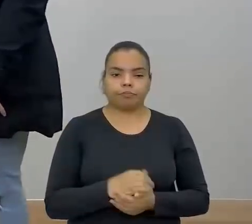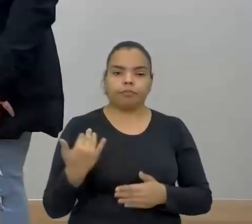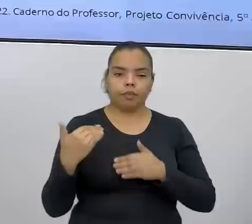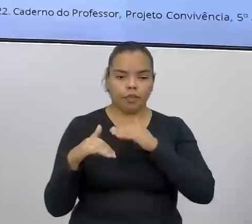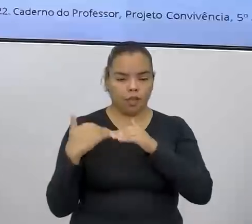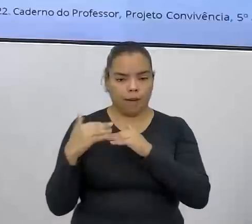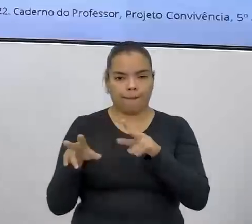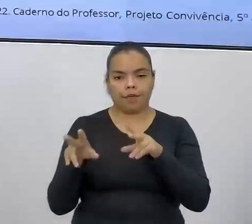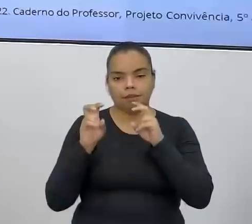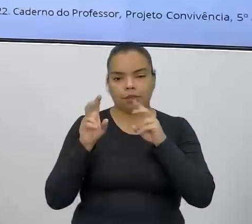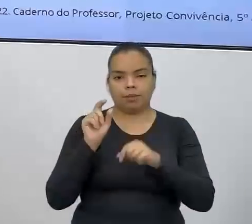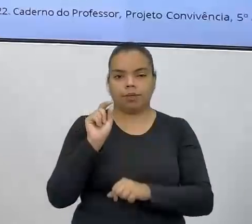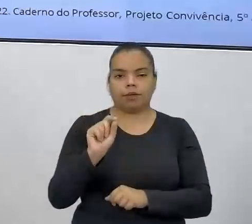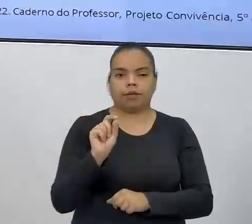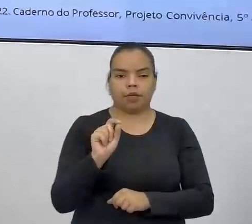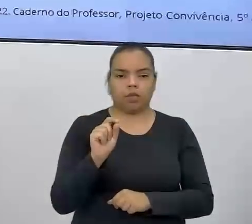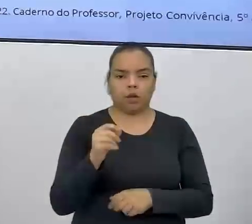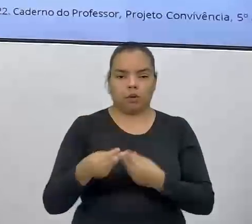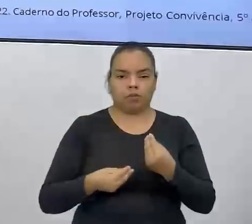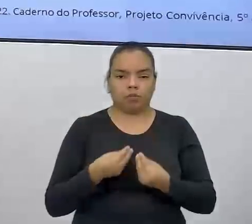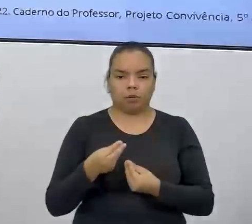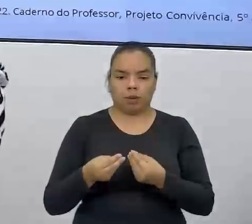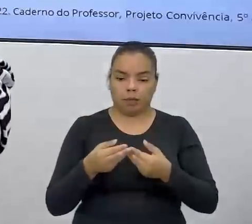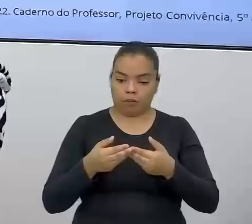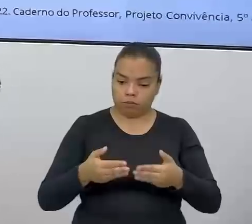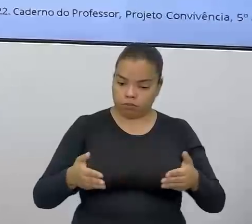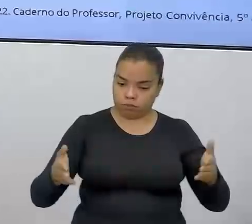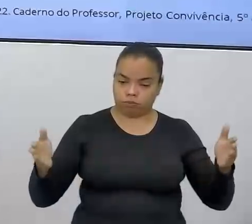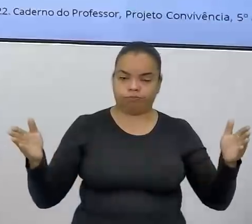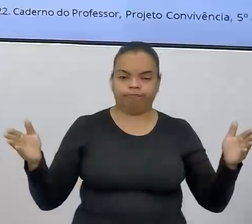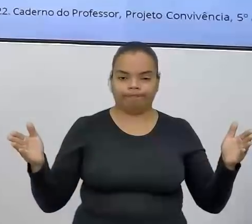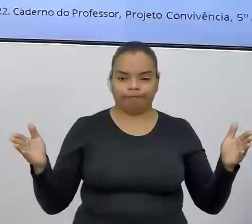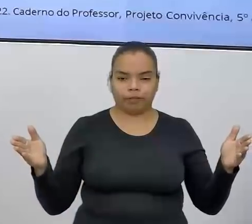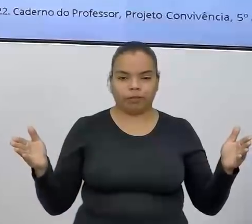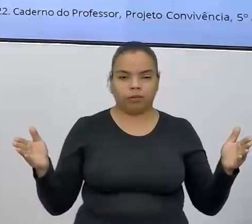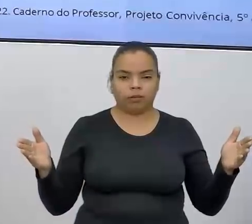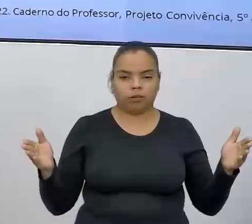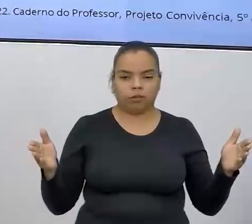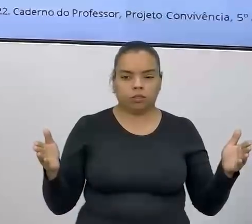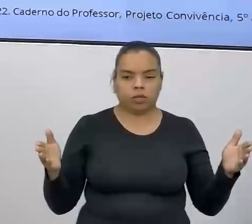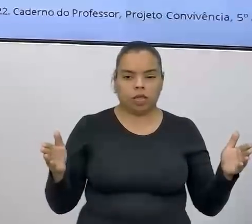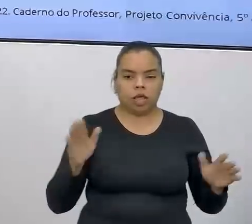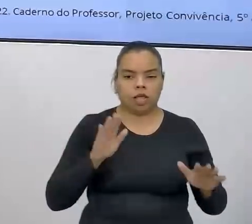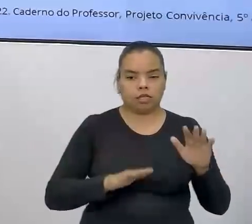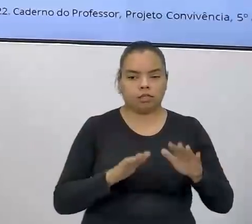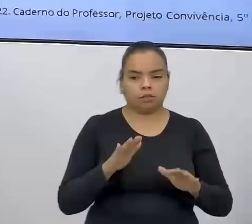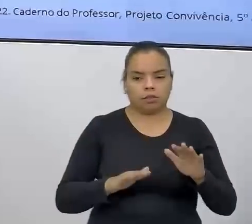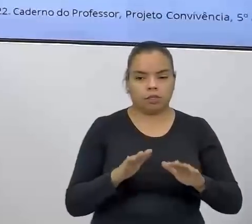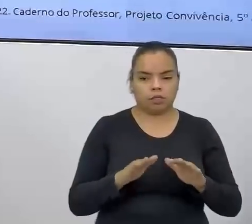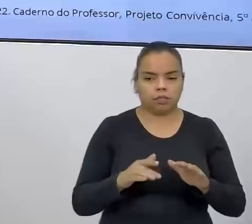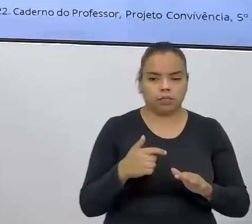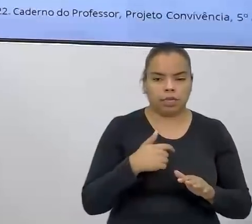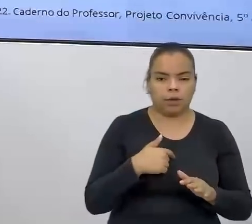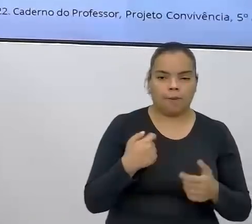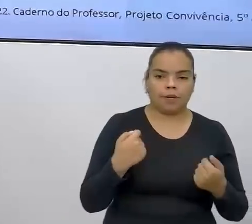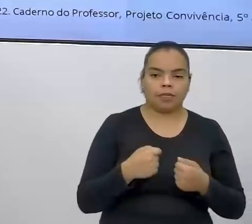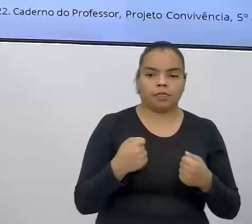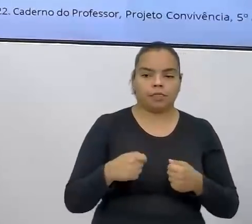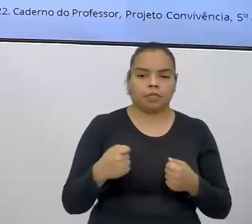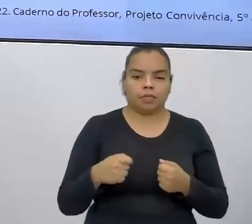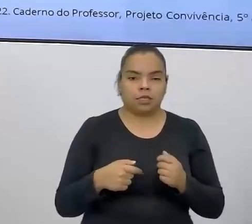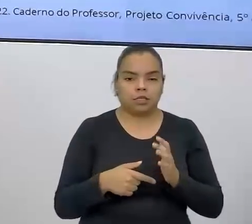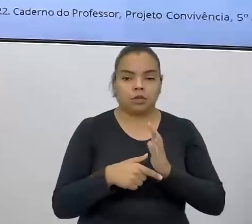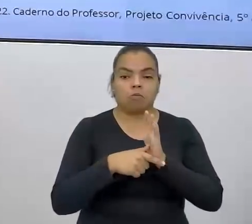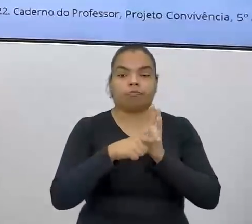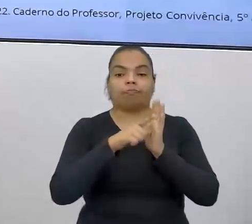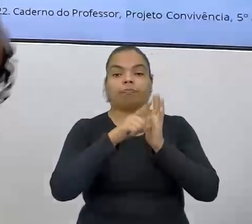do material é que, como ele está agora de uma forma ampla para a rede, às vezes eu preciso antecipar a discussão. Então, a gente está